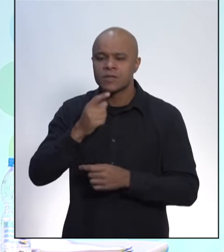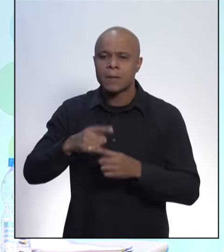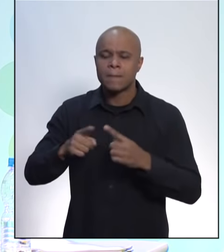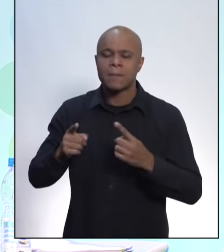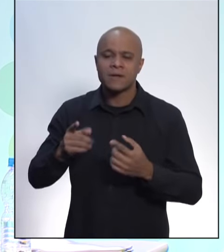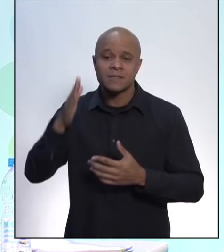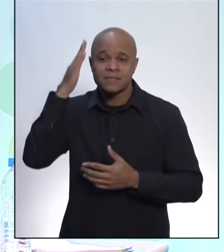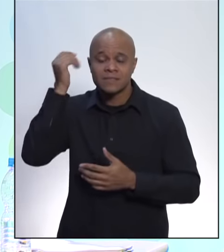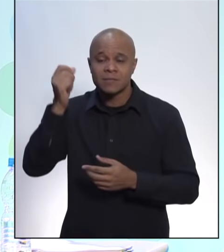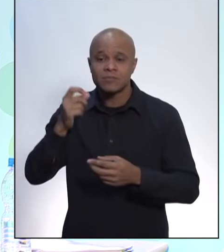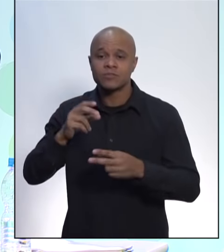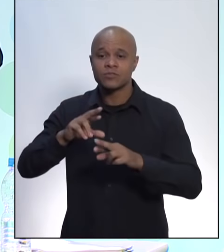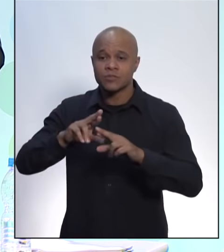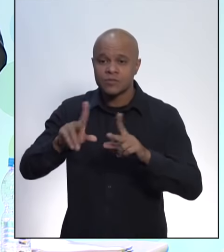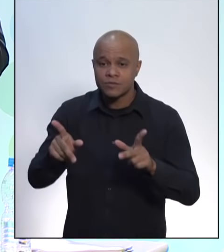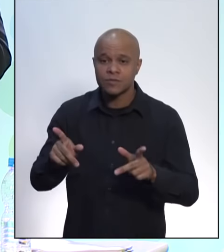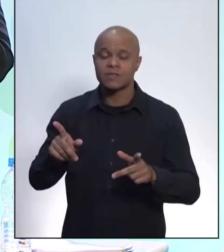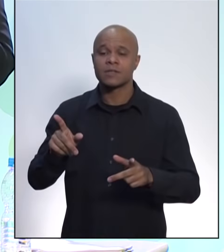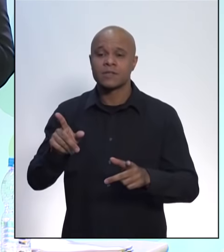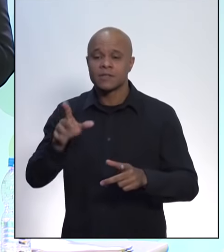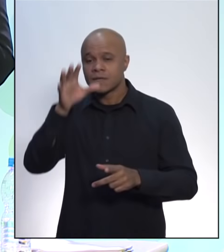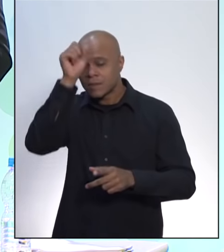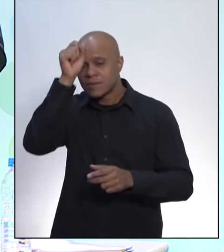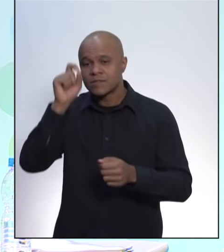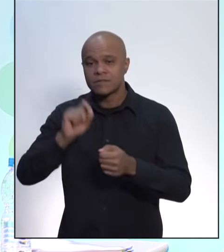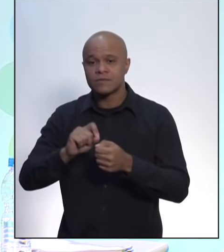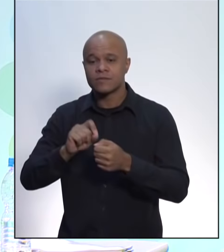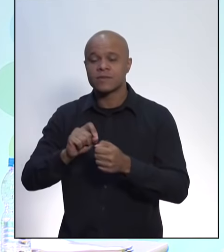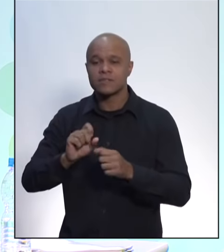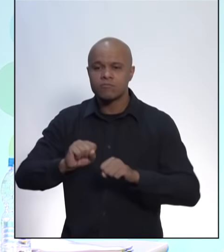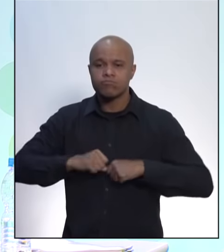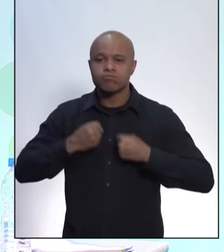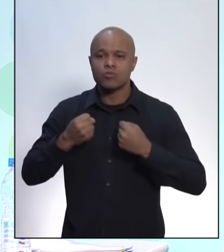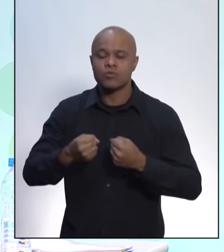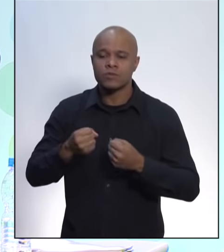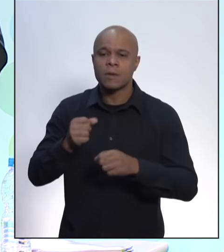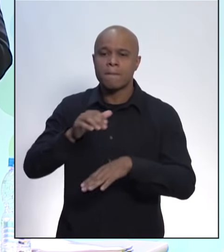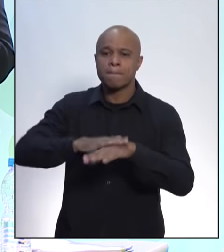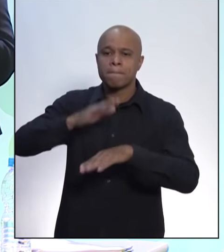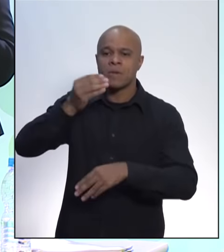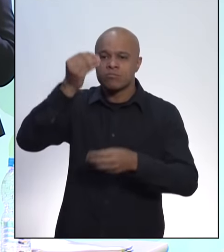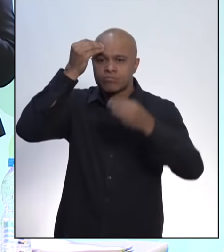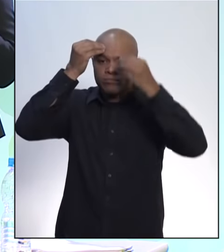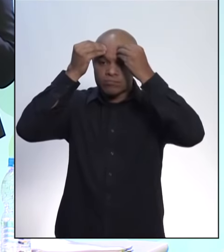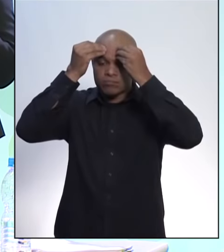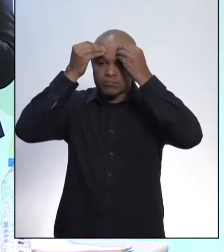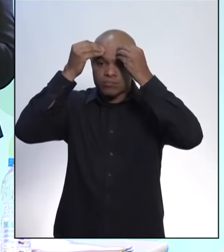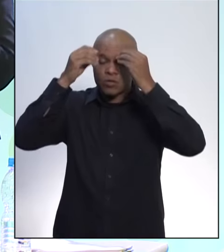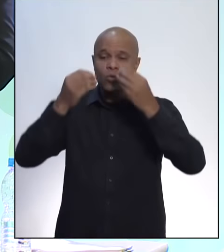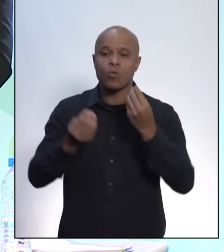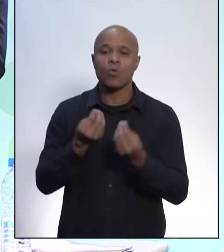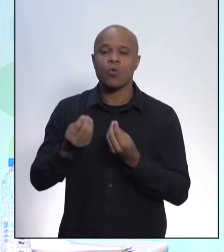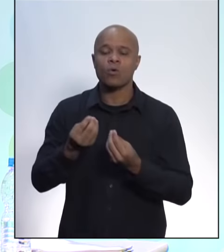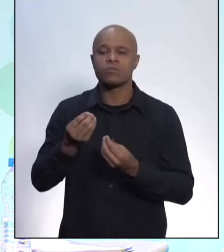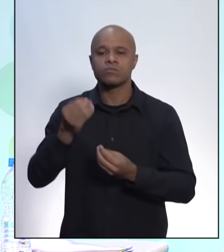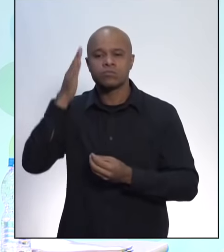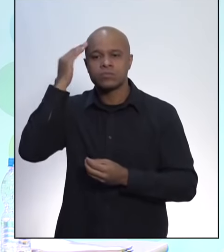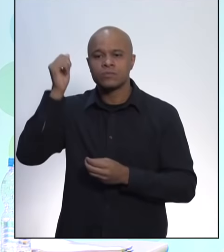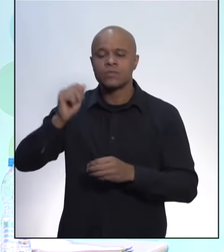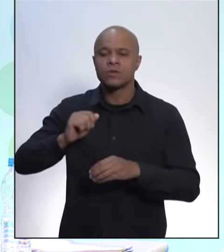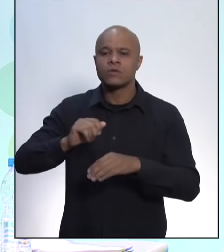isso em inglês para reforçar o aprendizado de inglês de vocês como é que nós vamos fazer esse levantamento do que vocês já conhecem